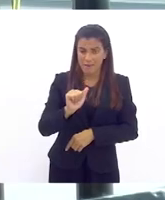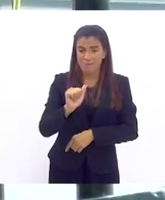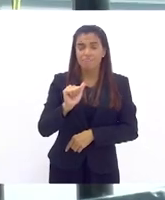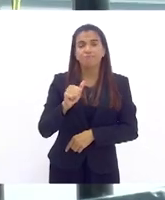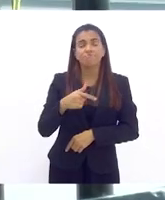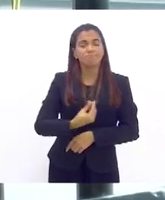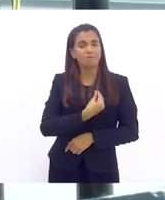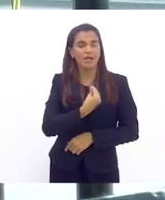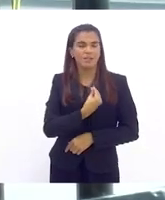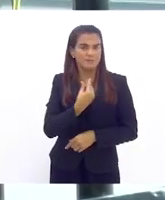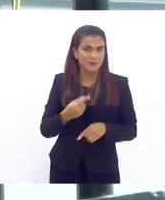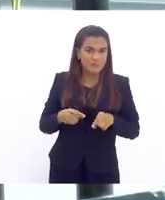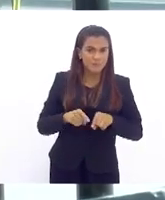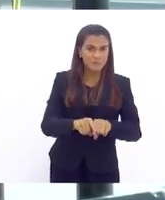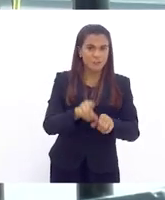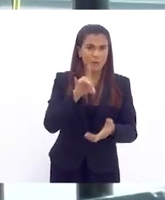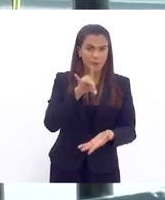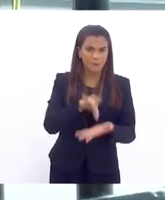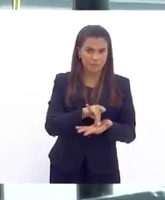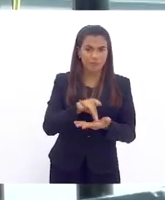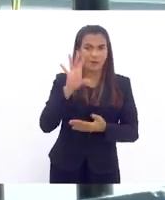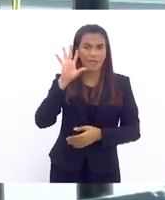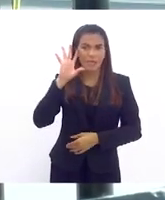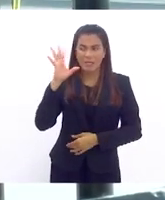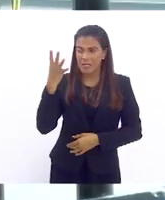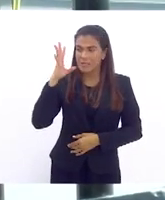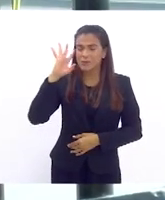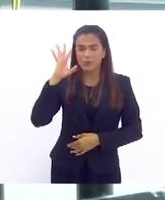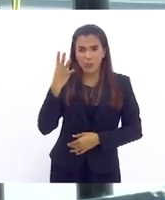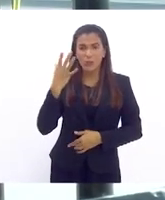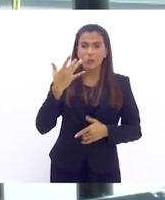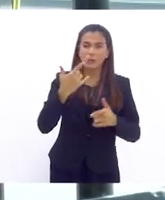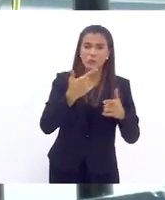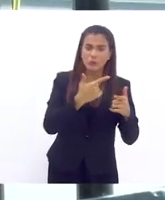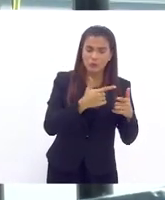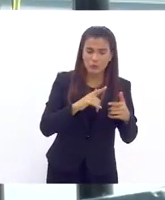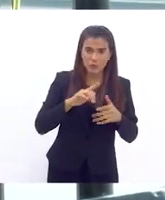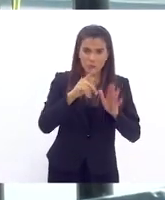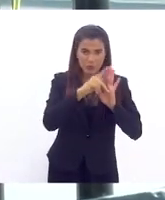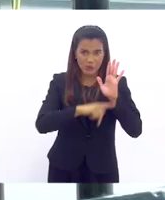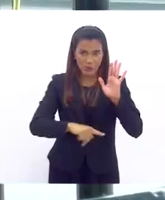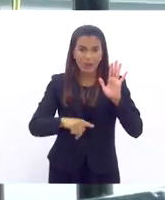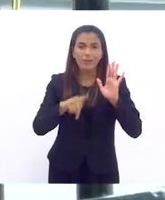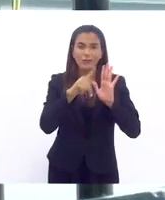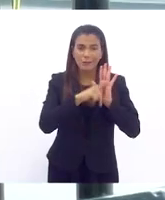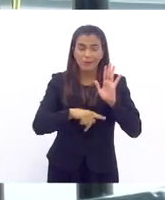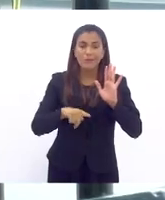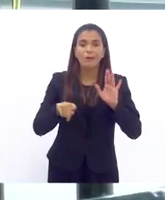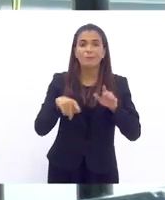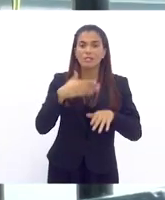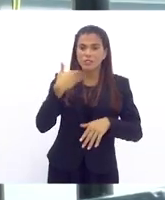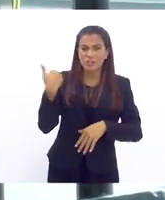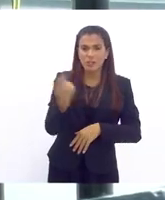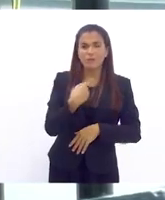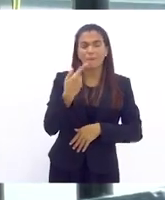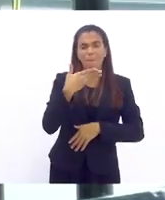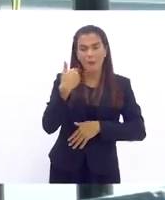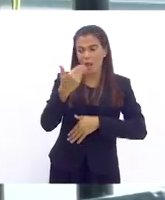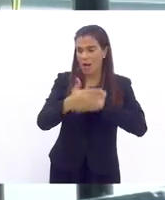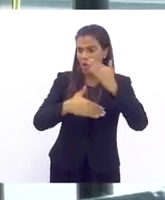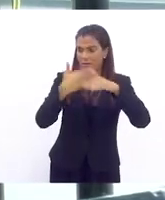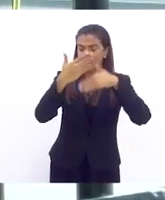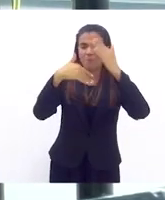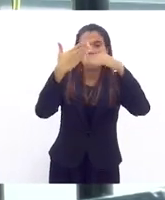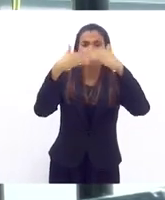efetivamente das decisões dos projetos das ideias para a gente melhorar cada vez mais a qualidade Ambiental